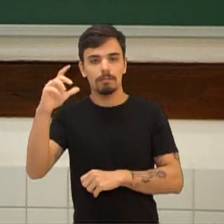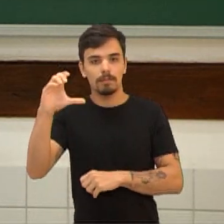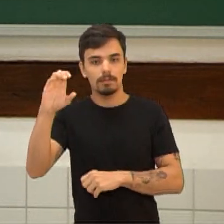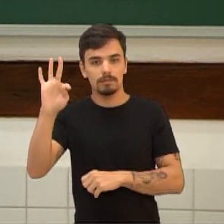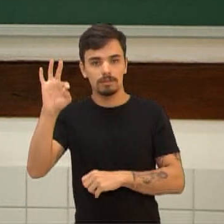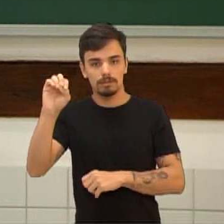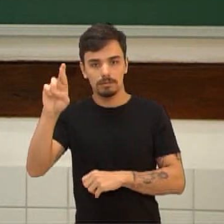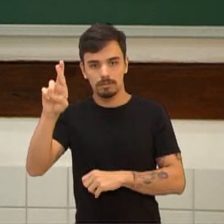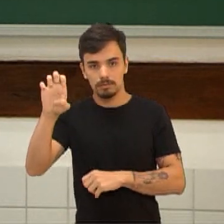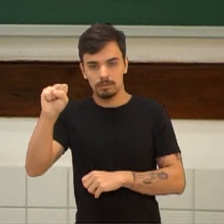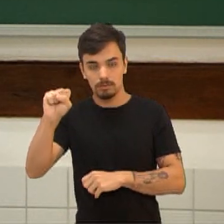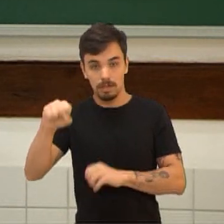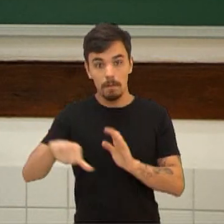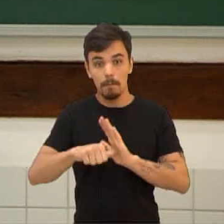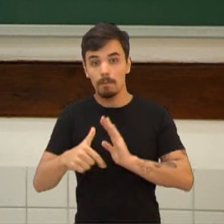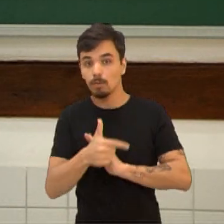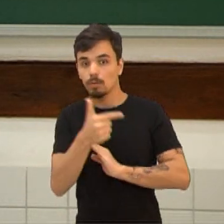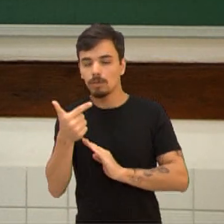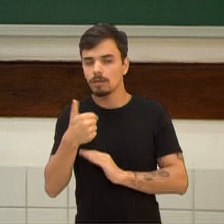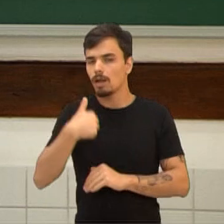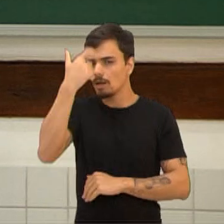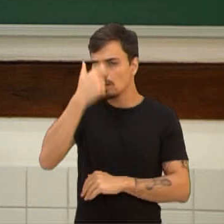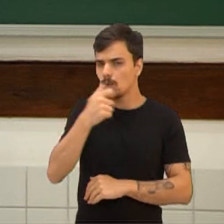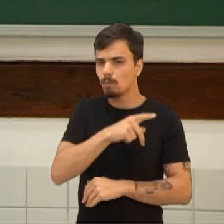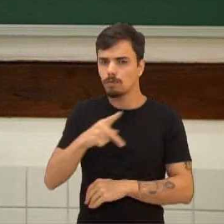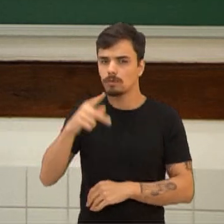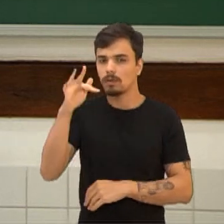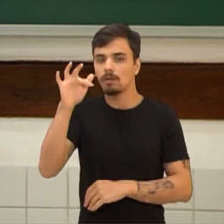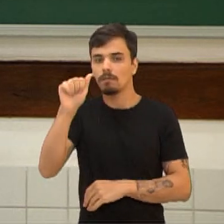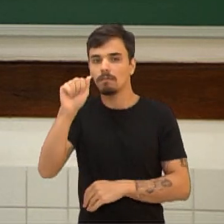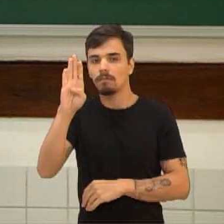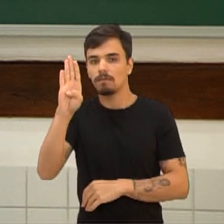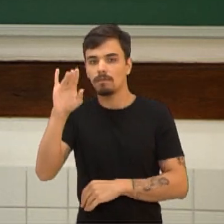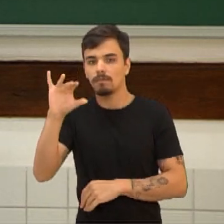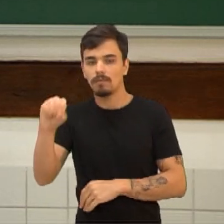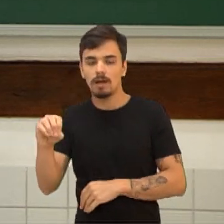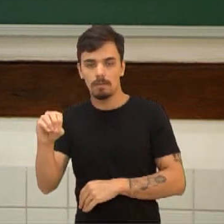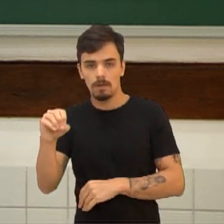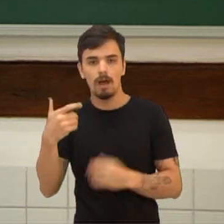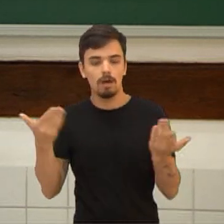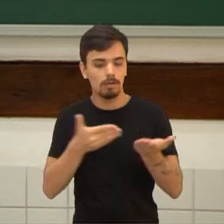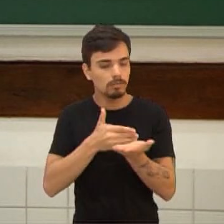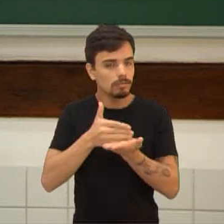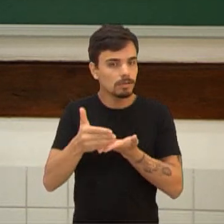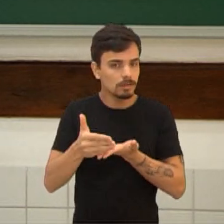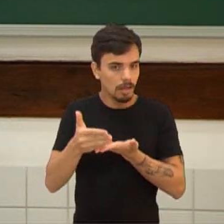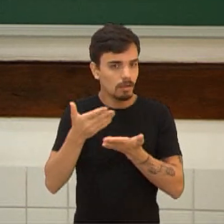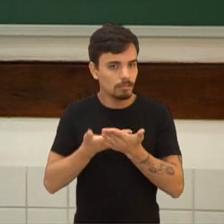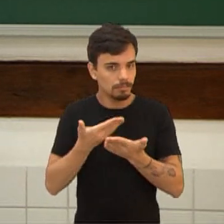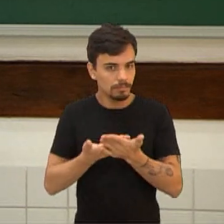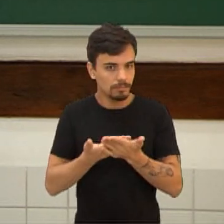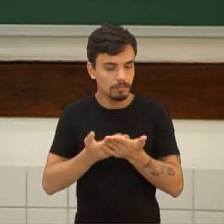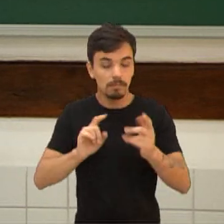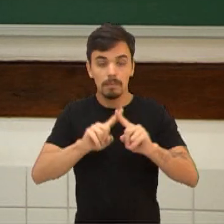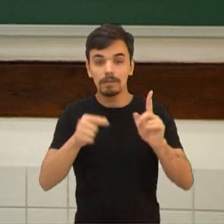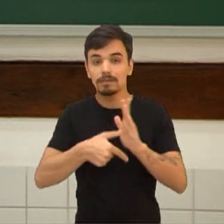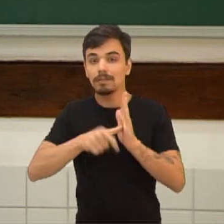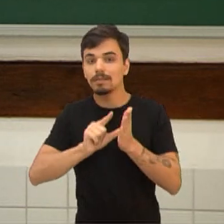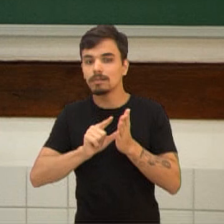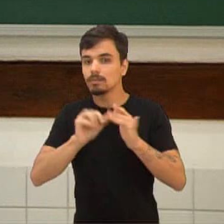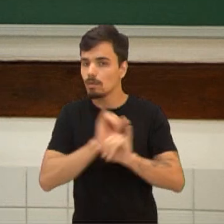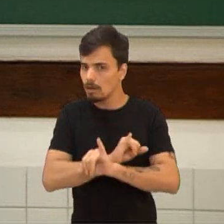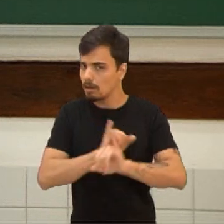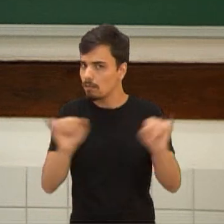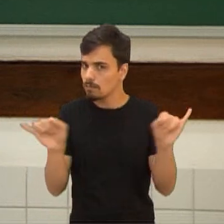2. Meu nome é professor Fábio Luiz de Souza e a gente vai começar nossa aula agora. Antes de começar, um